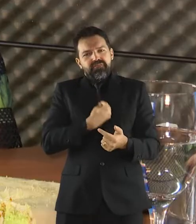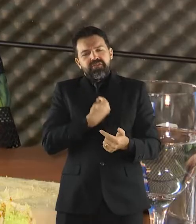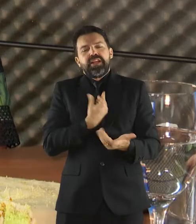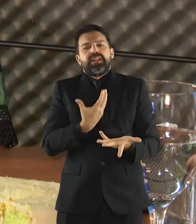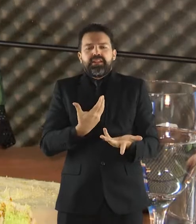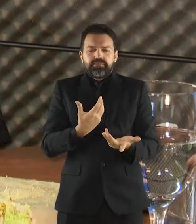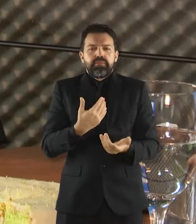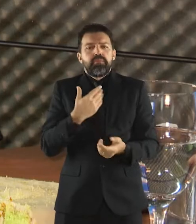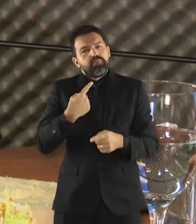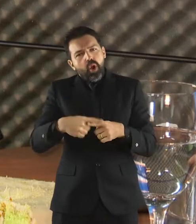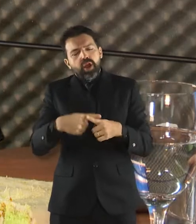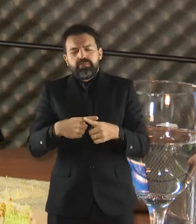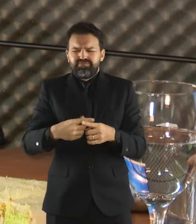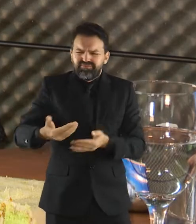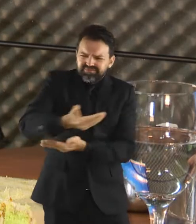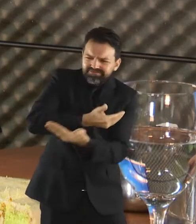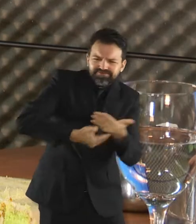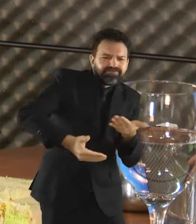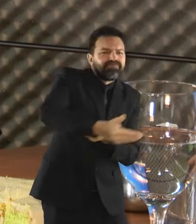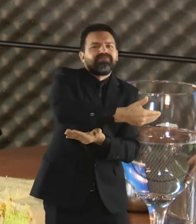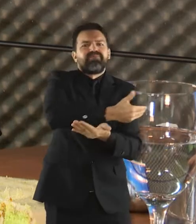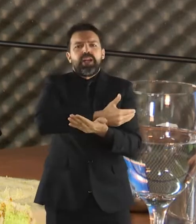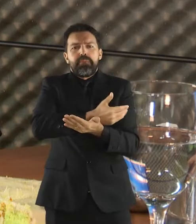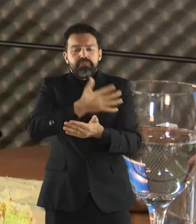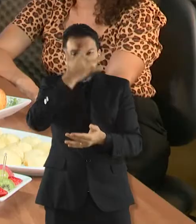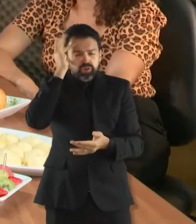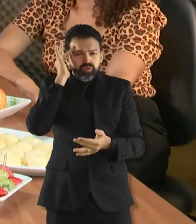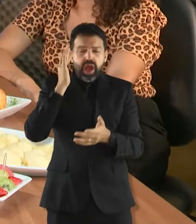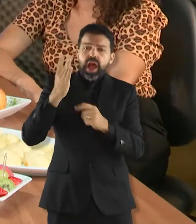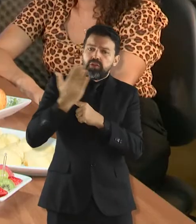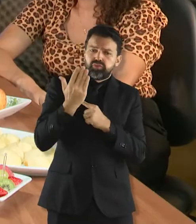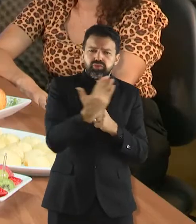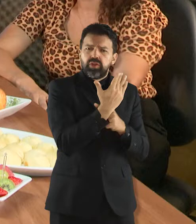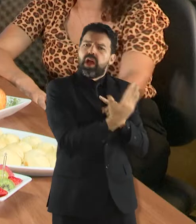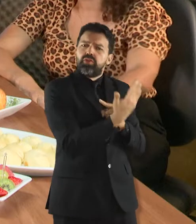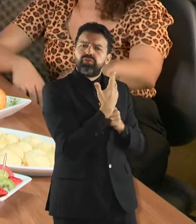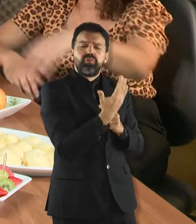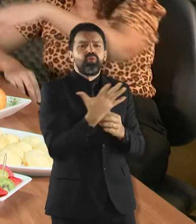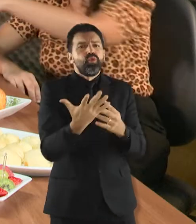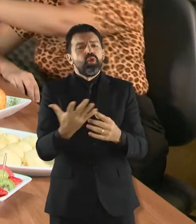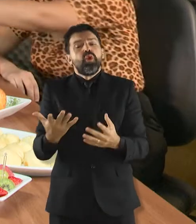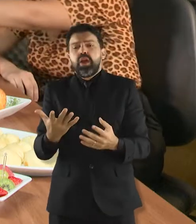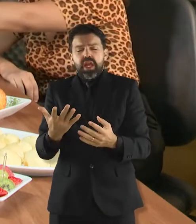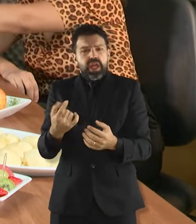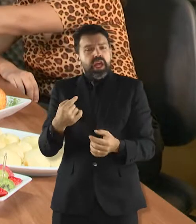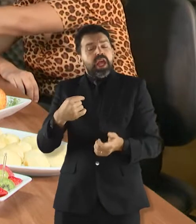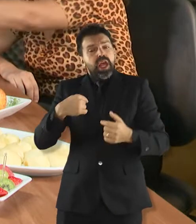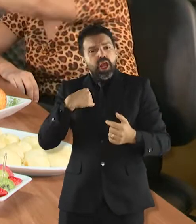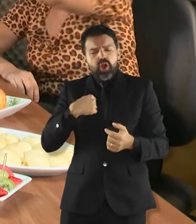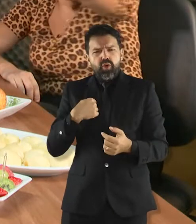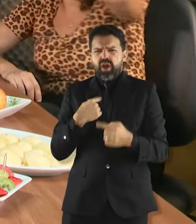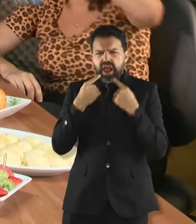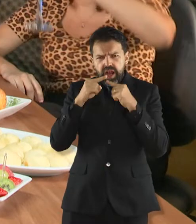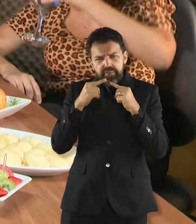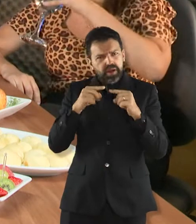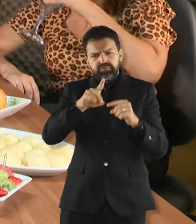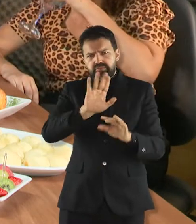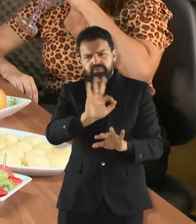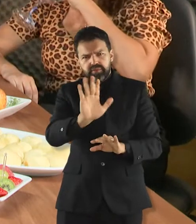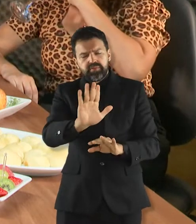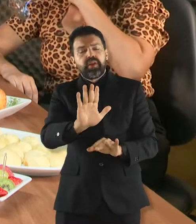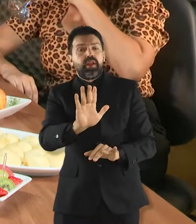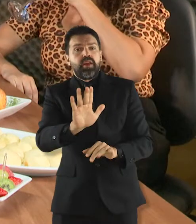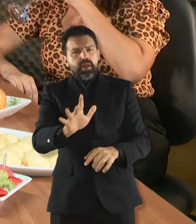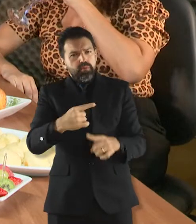sempre fui rodeada de pessoas que me ajudaram. Nesse sentido... Te davam um empurrãozinho ali. Nesse sentido, eu não né? posso reclamar. Assim, eu sempre tive pessoas que me